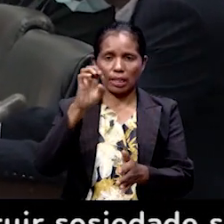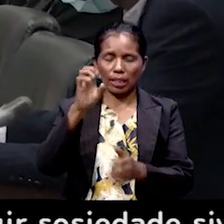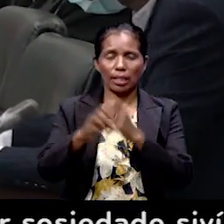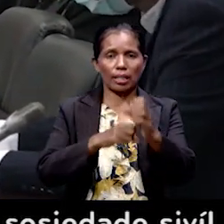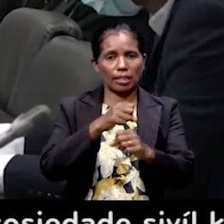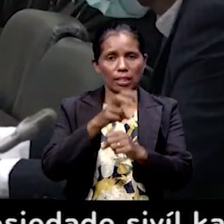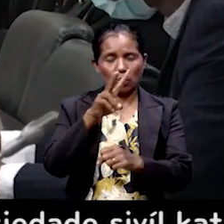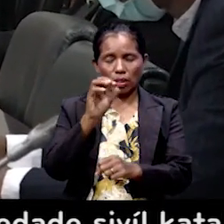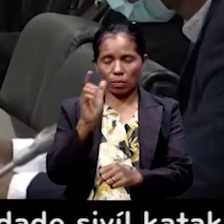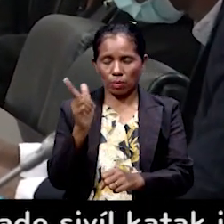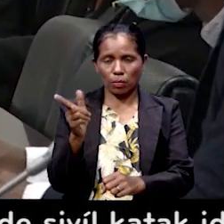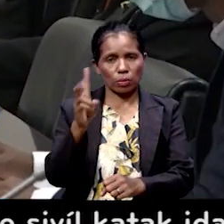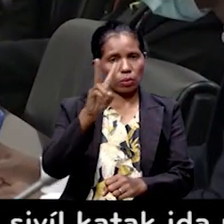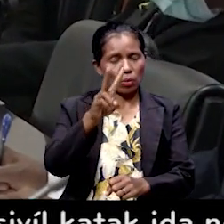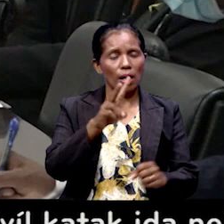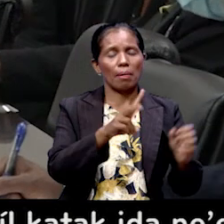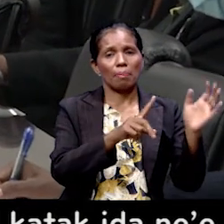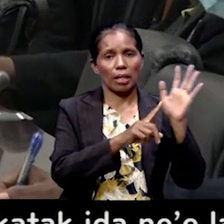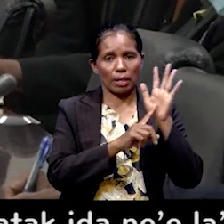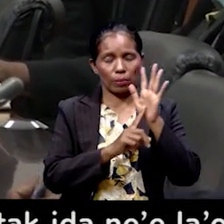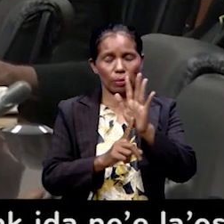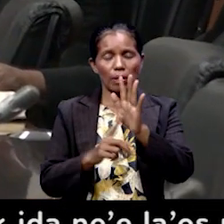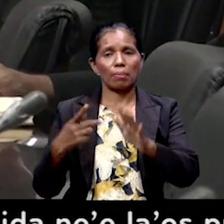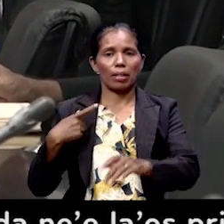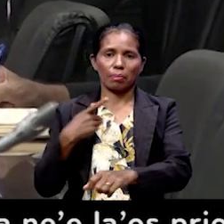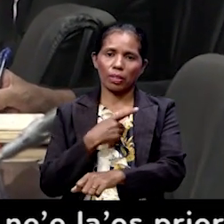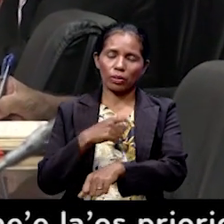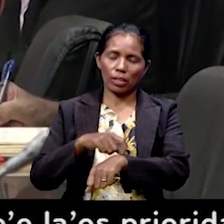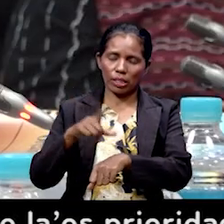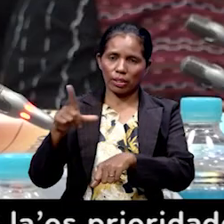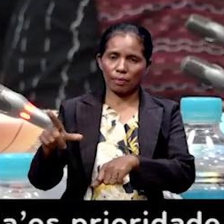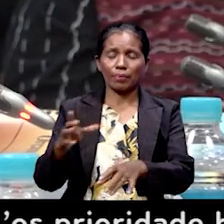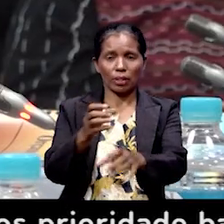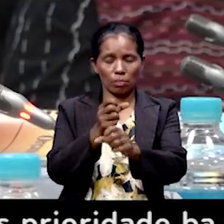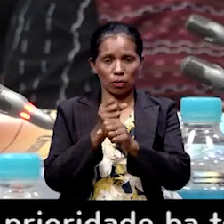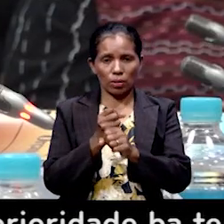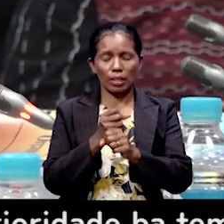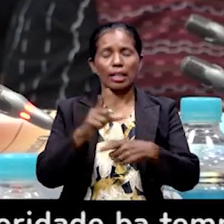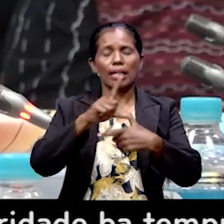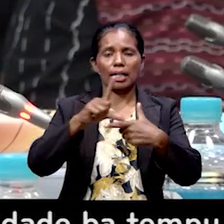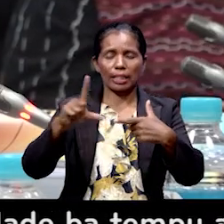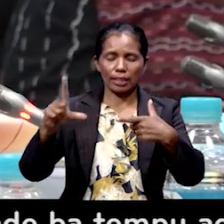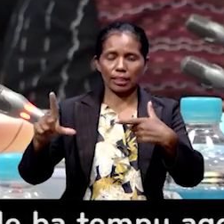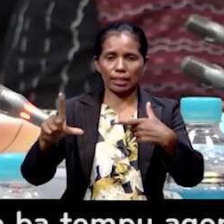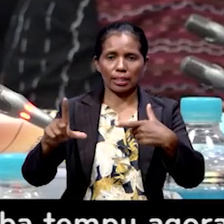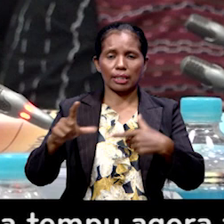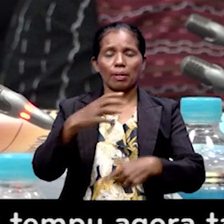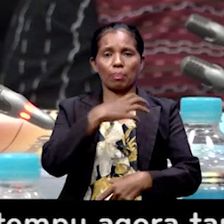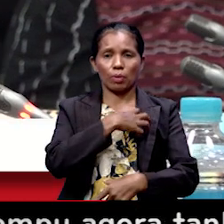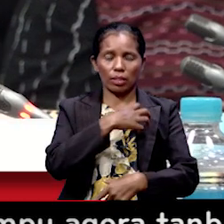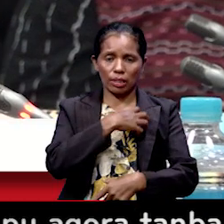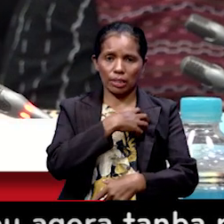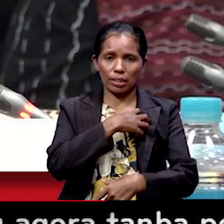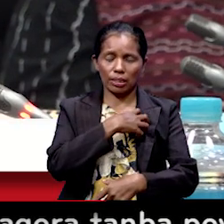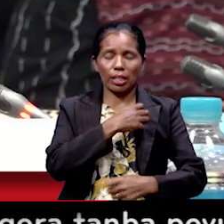ba Parlamento Nacional. Simona lista, você PNTL, FTTL, Sala de Situação,